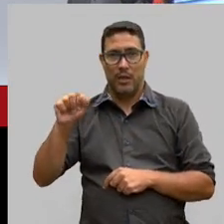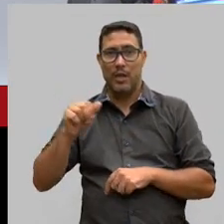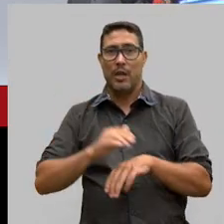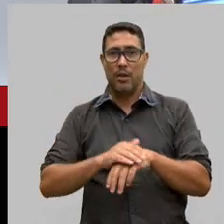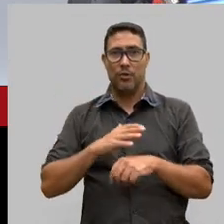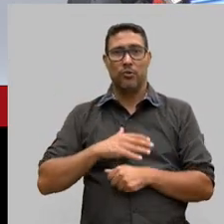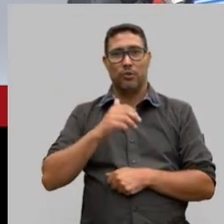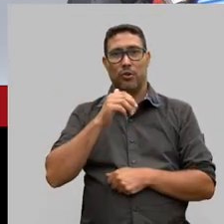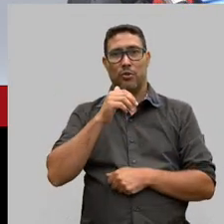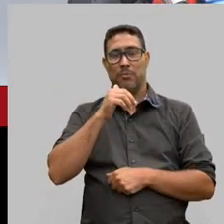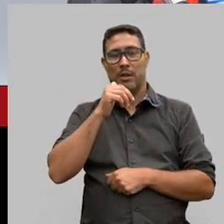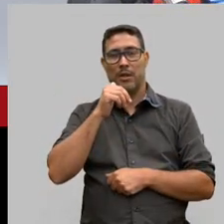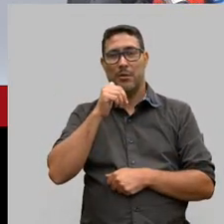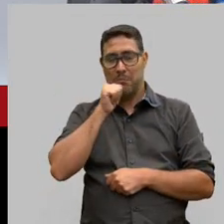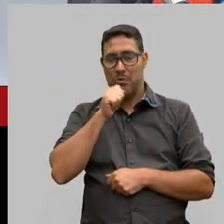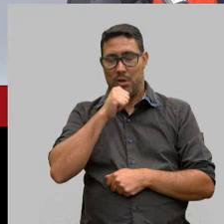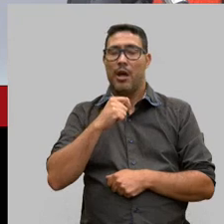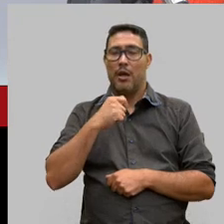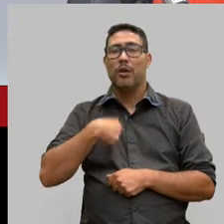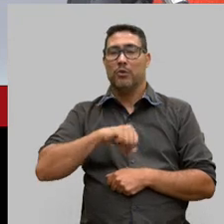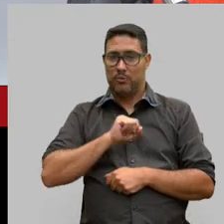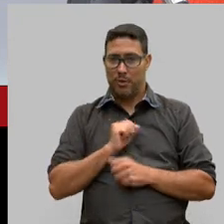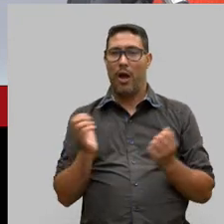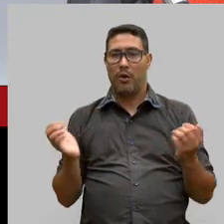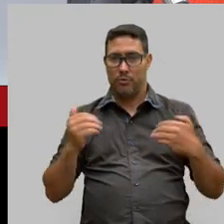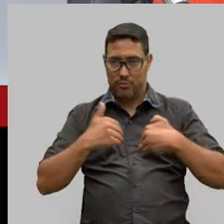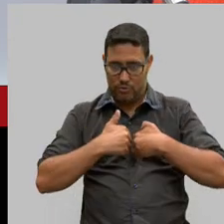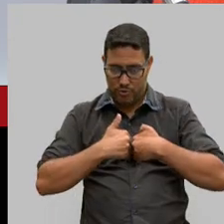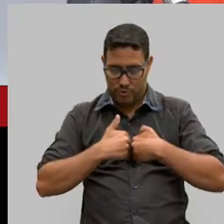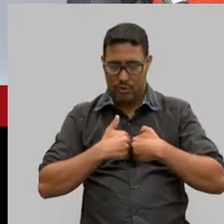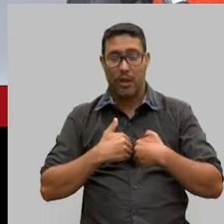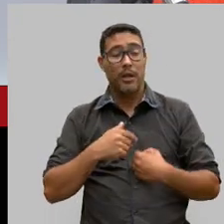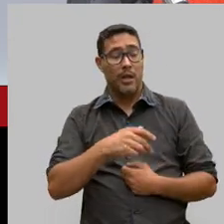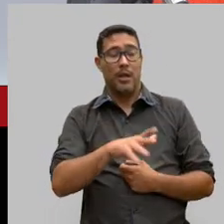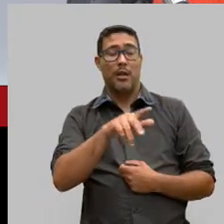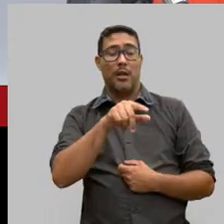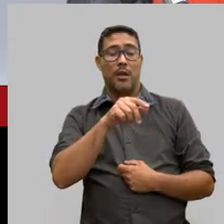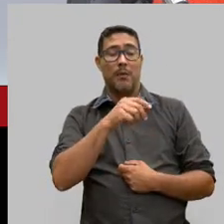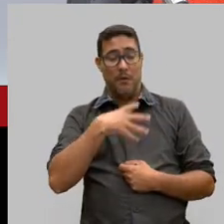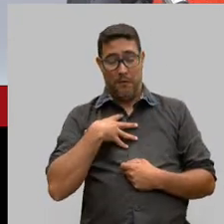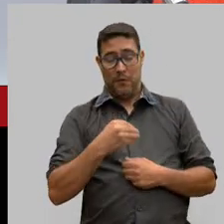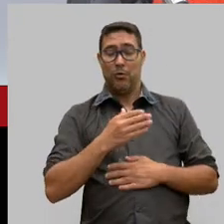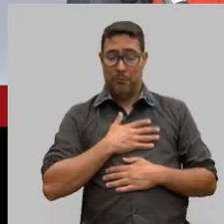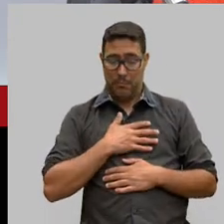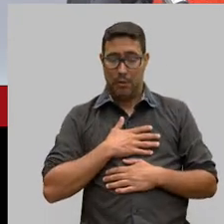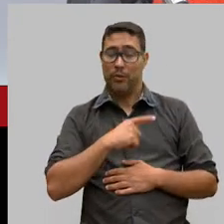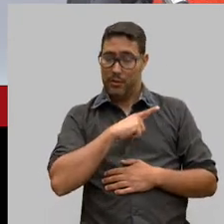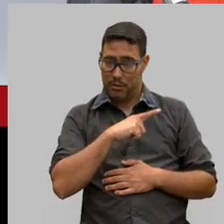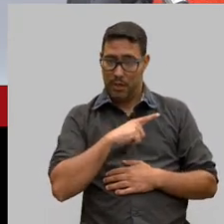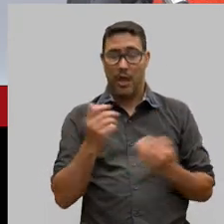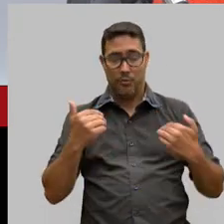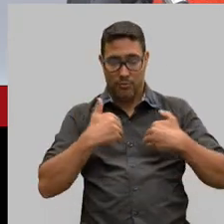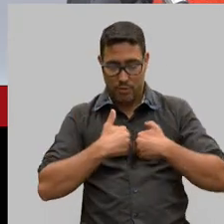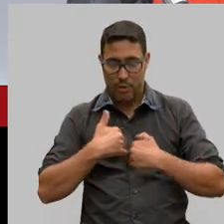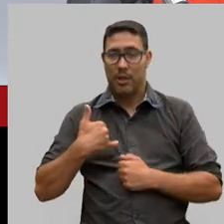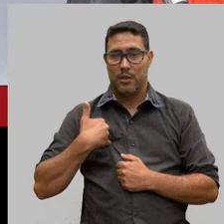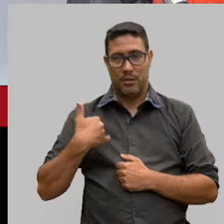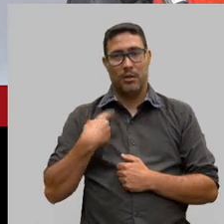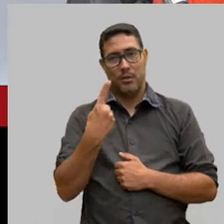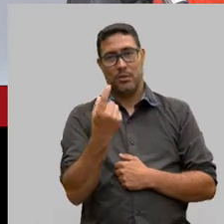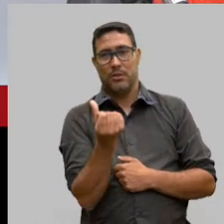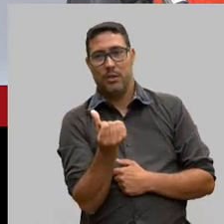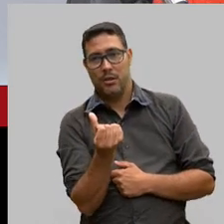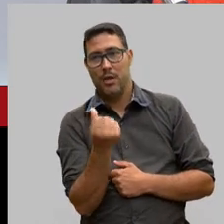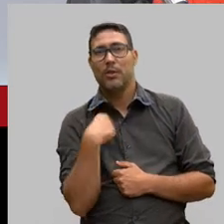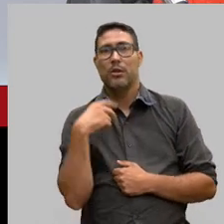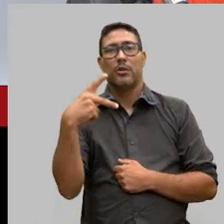mulher autista né diagnóstico tardio sou mãe de um autista adolescente de 16 anos e sou presidente da